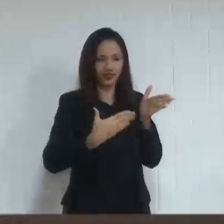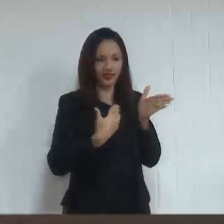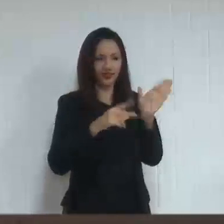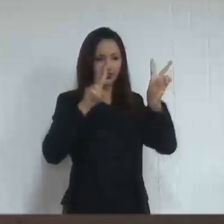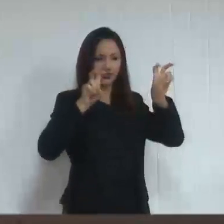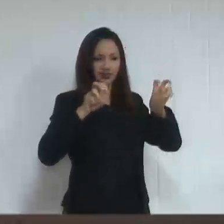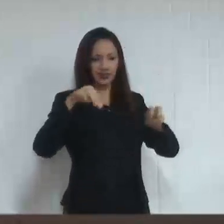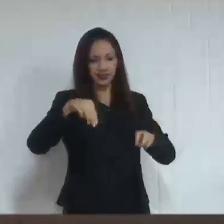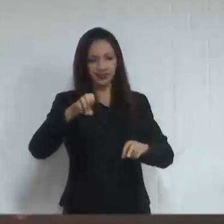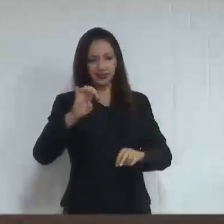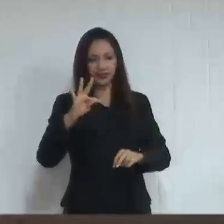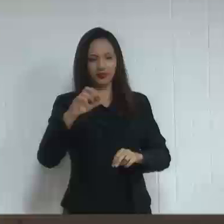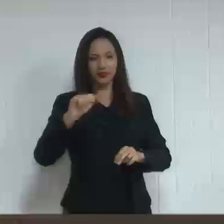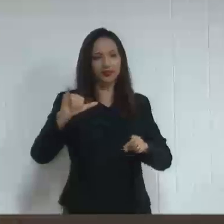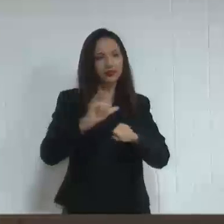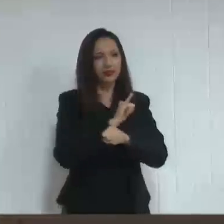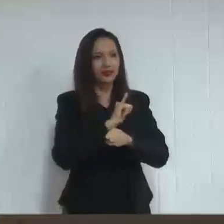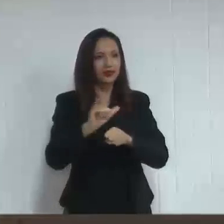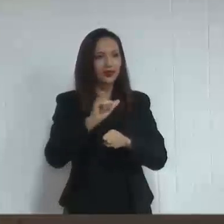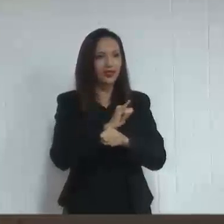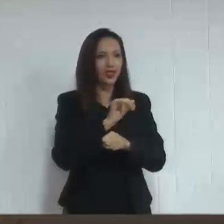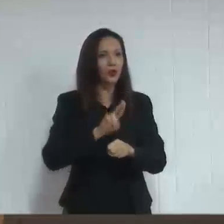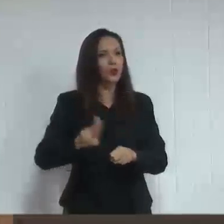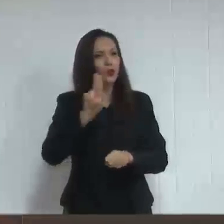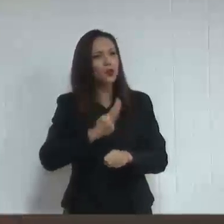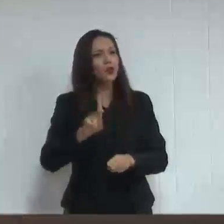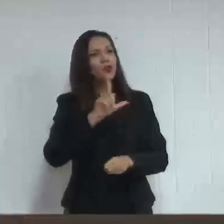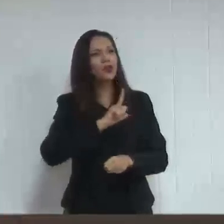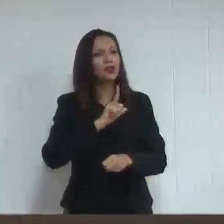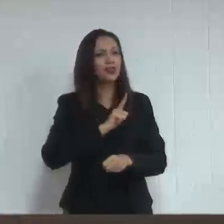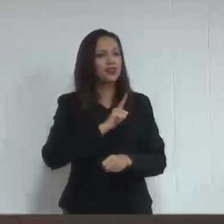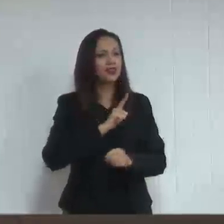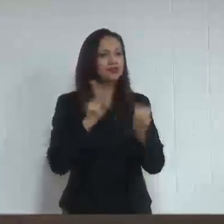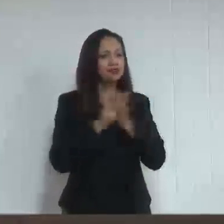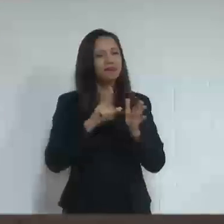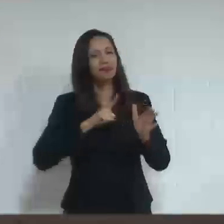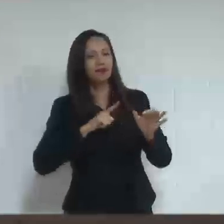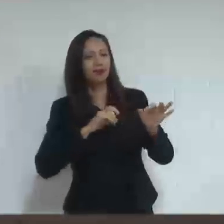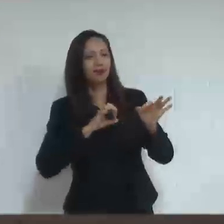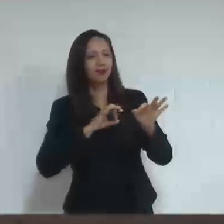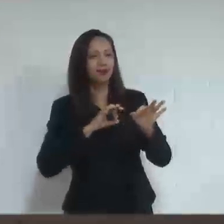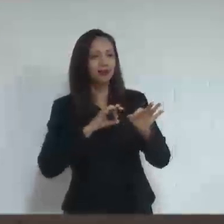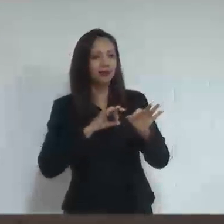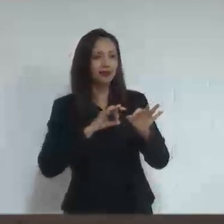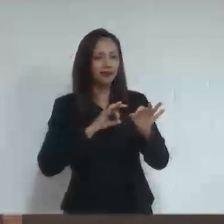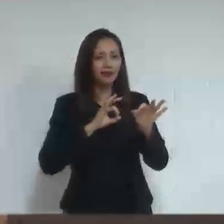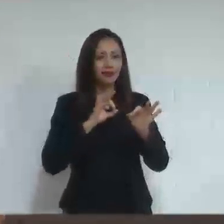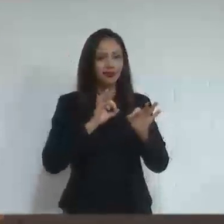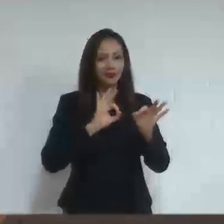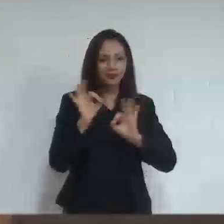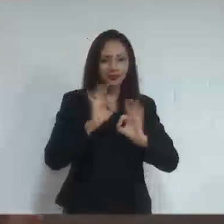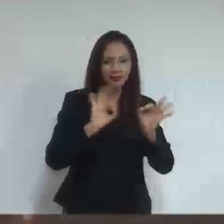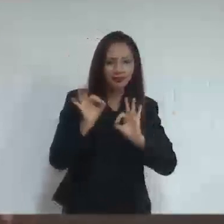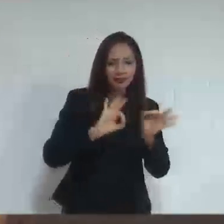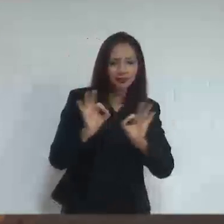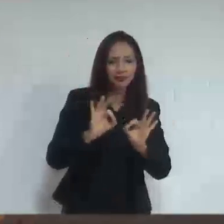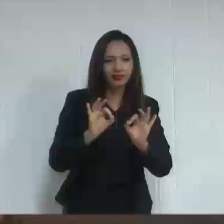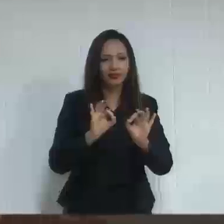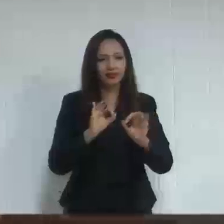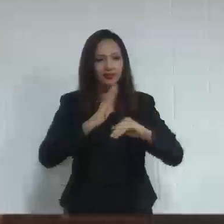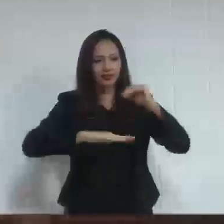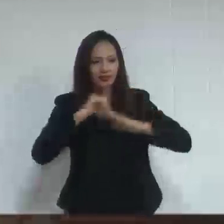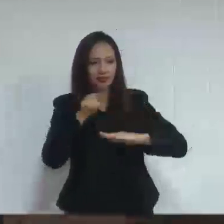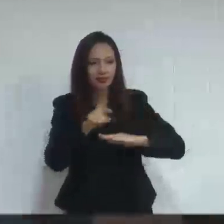de estratégia que a gente usa muito na questão de programação e refazer as